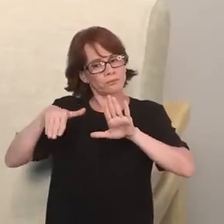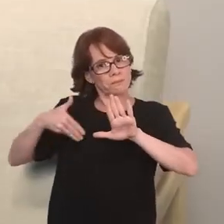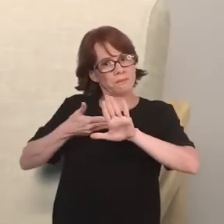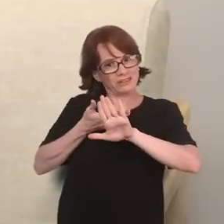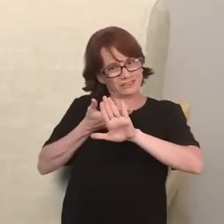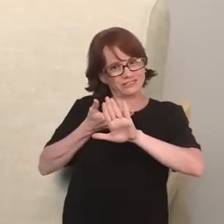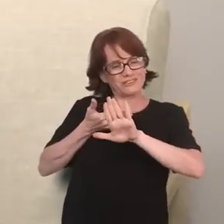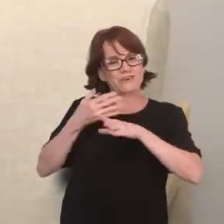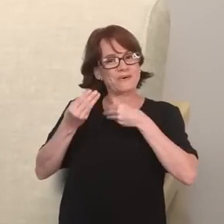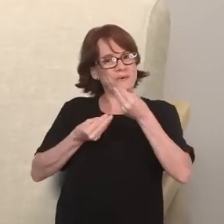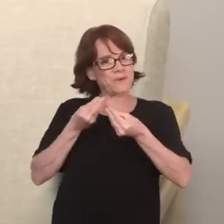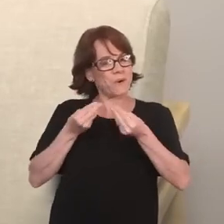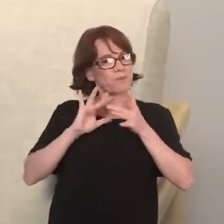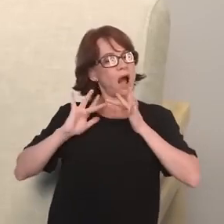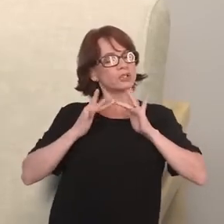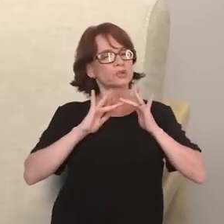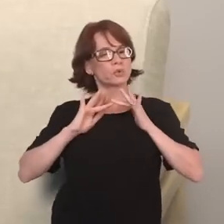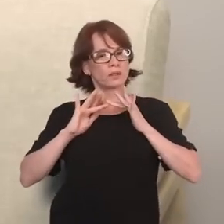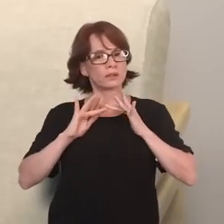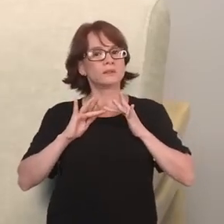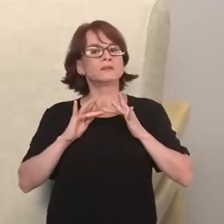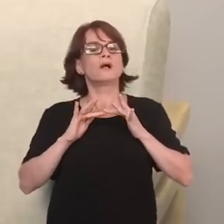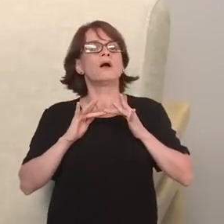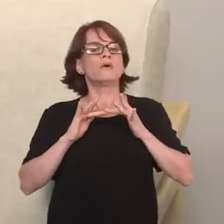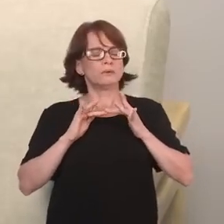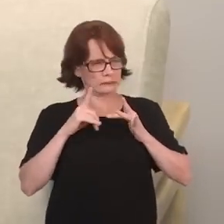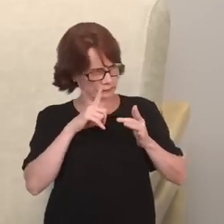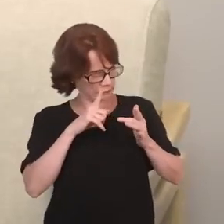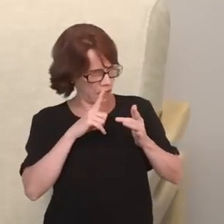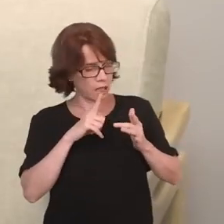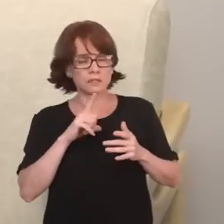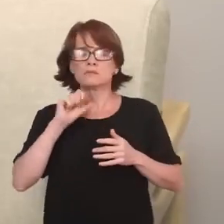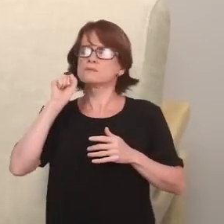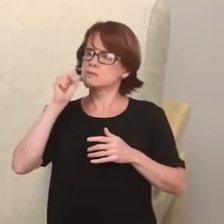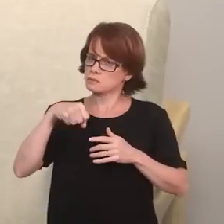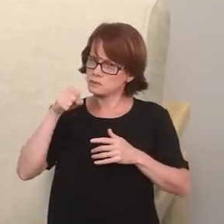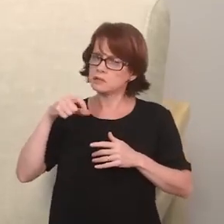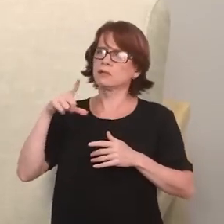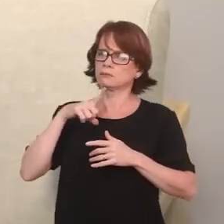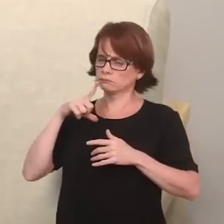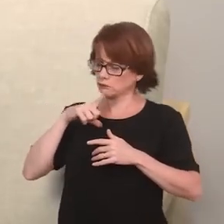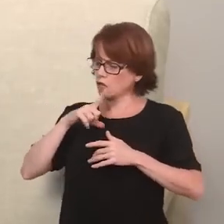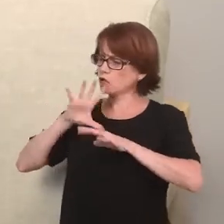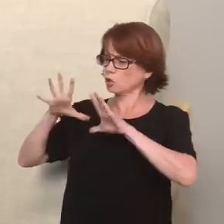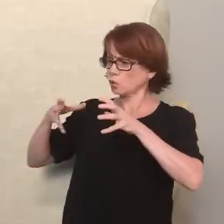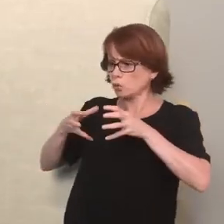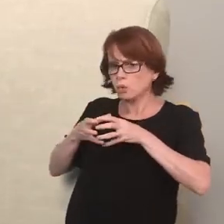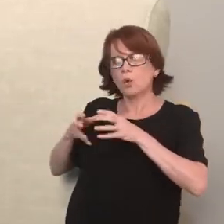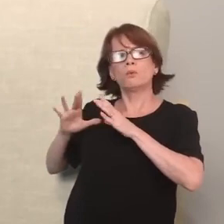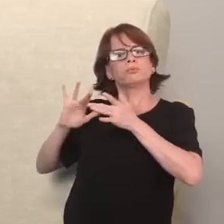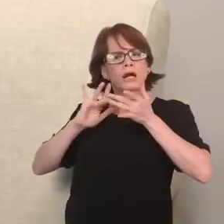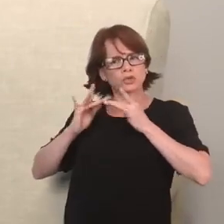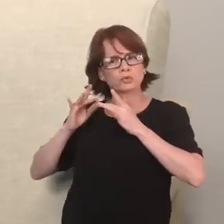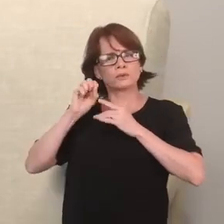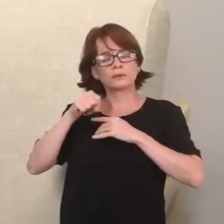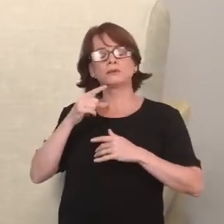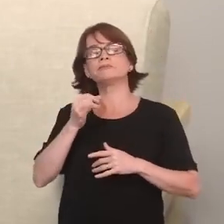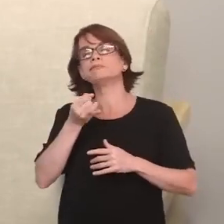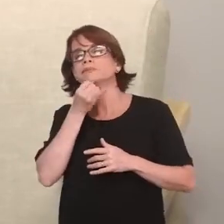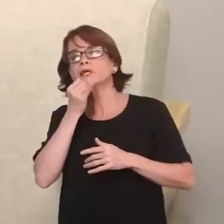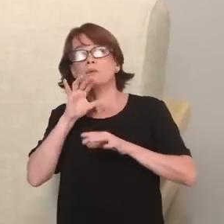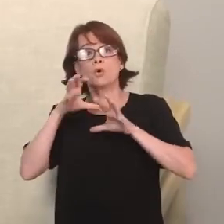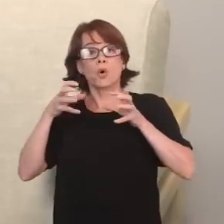nos organizando. Então, assim, a gente tem grupo de oposição, grupo de WhatsApp, por exemplo, né, em que a gente